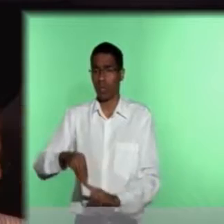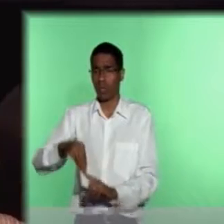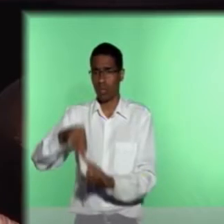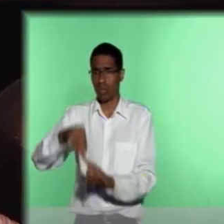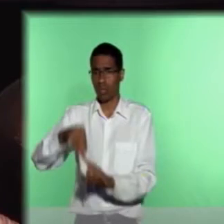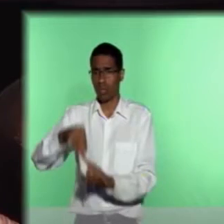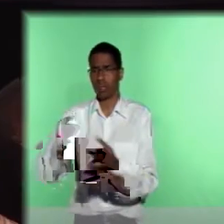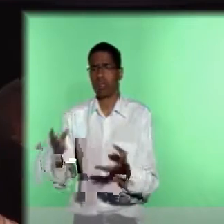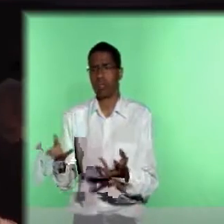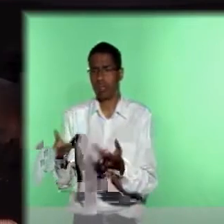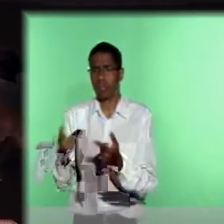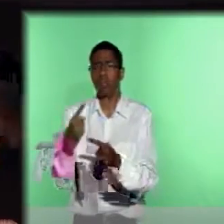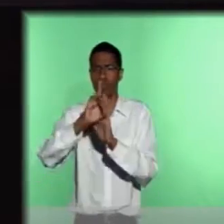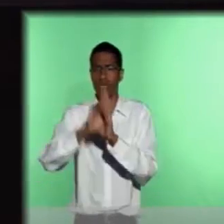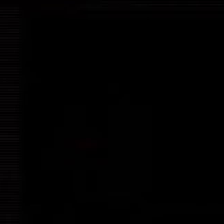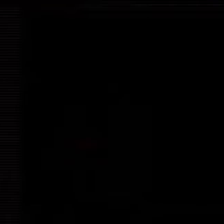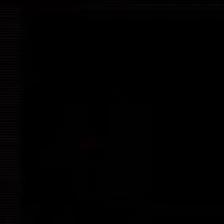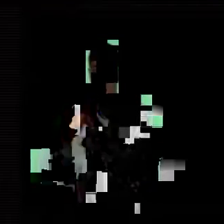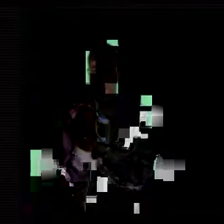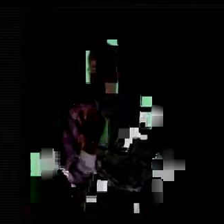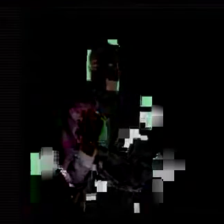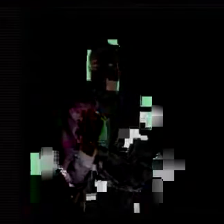não tem uma economia